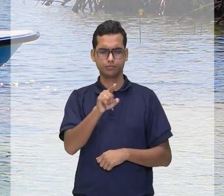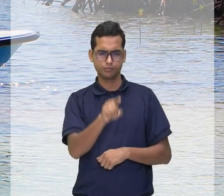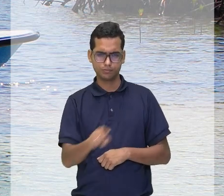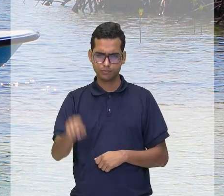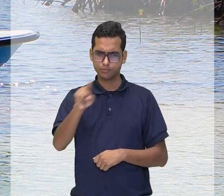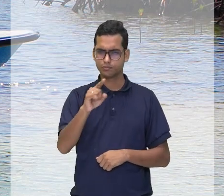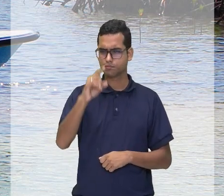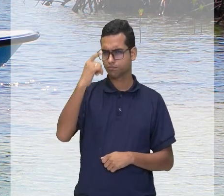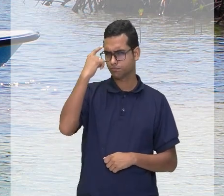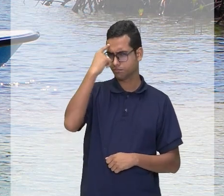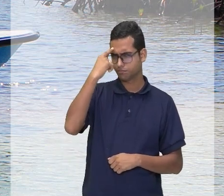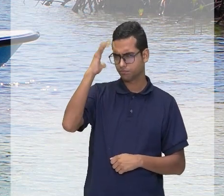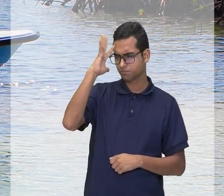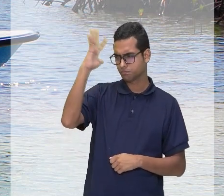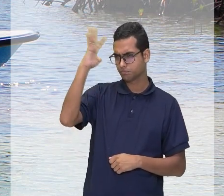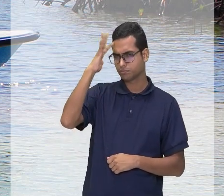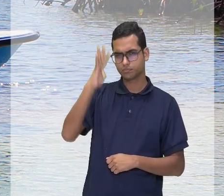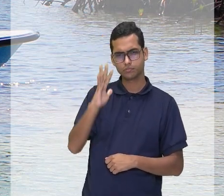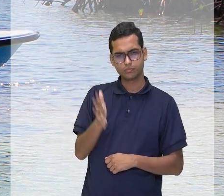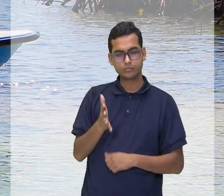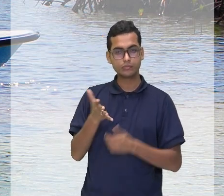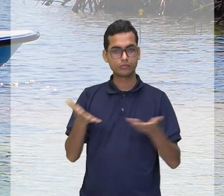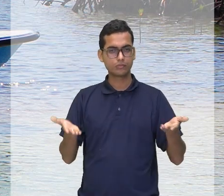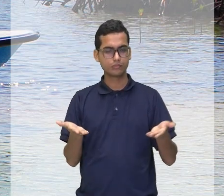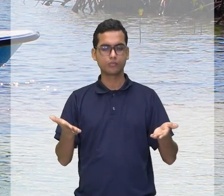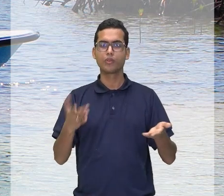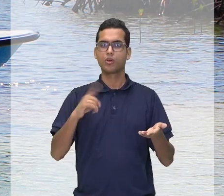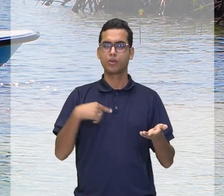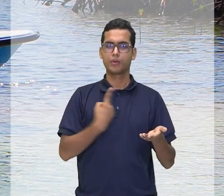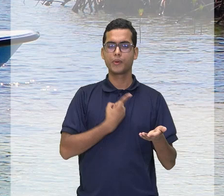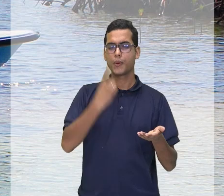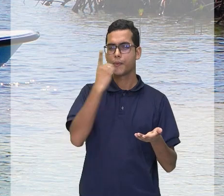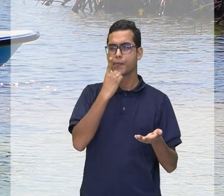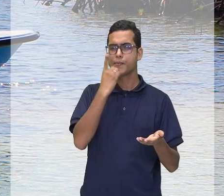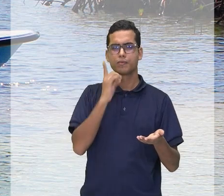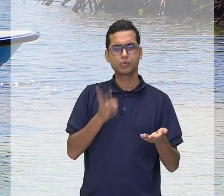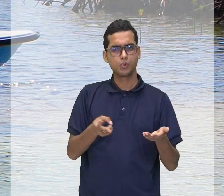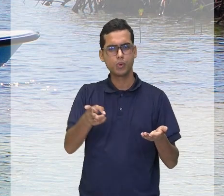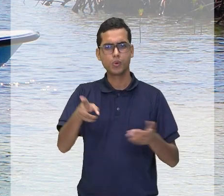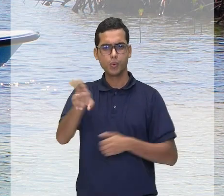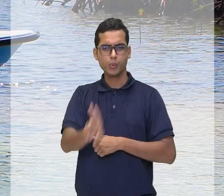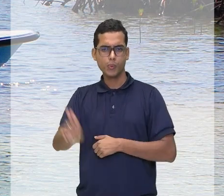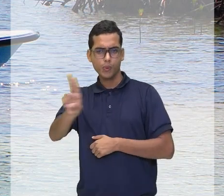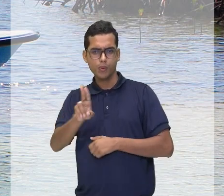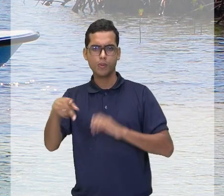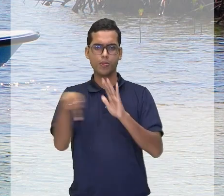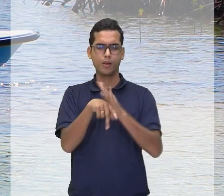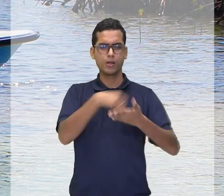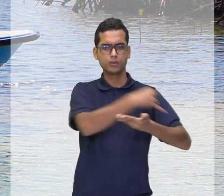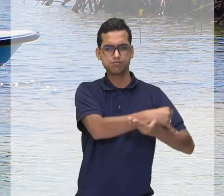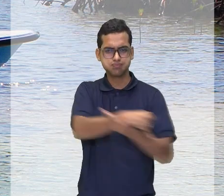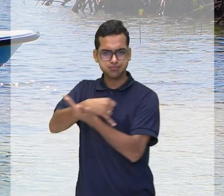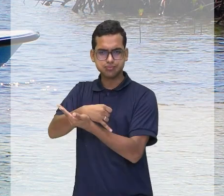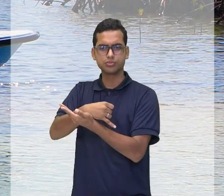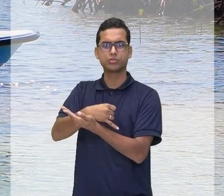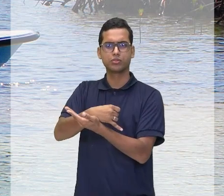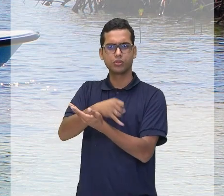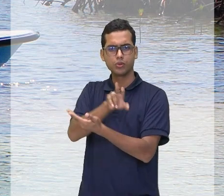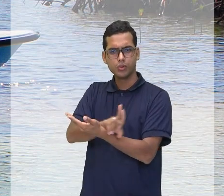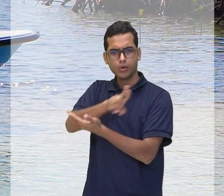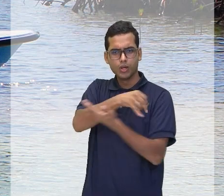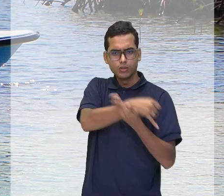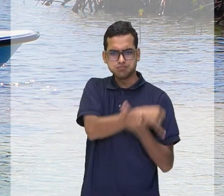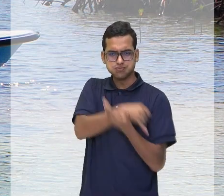isso? No nosso dia a dia, quando nós utilizamos, né, a nossa rabeta para nos deslocarmos pelos